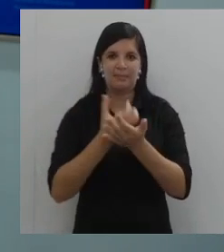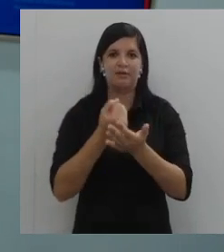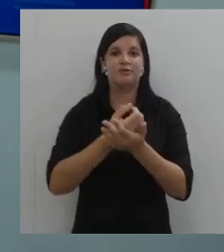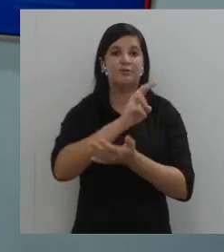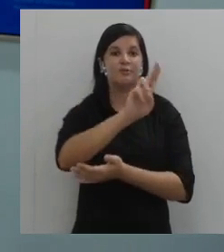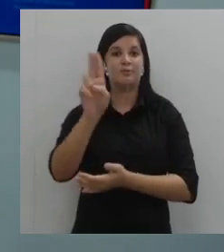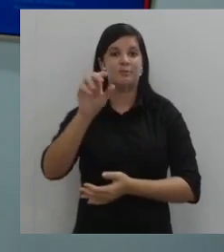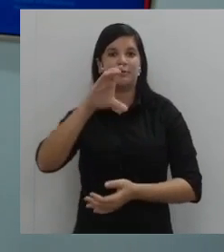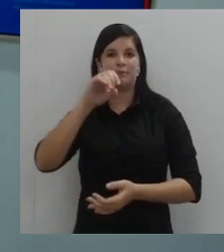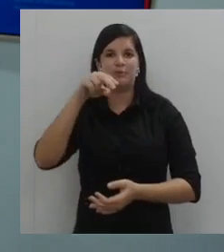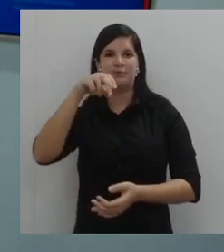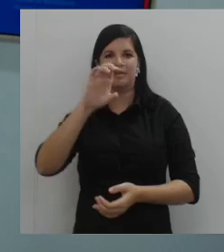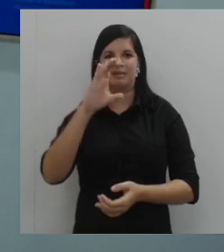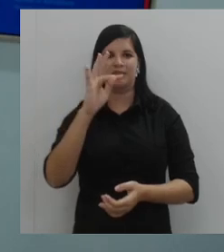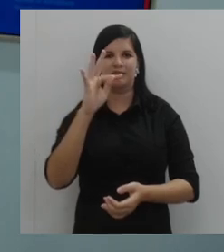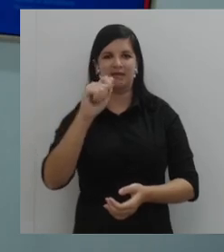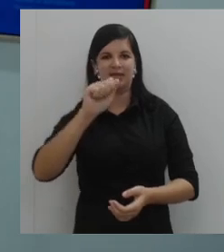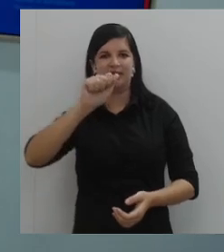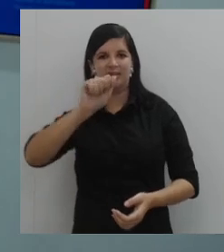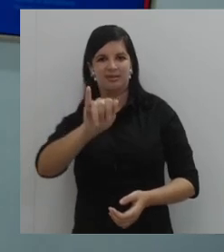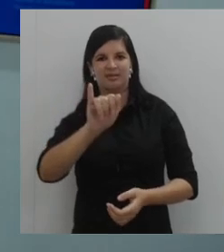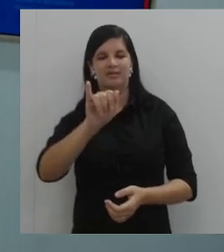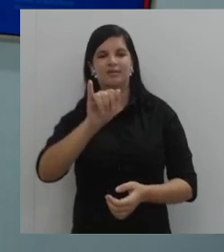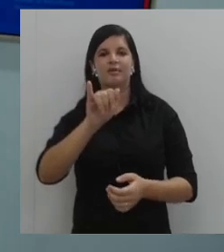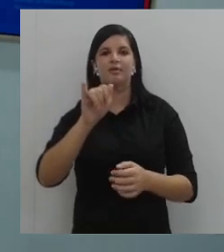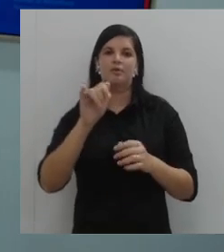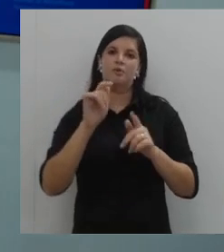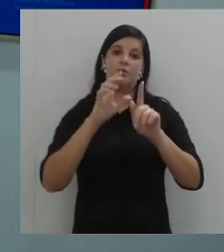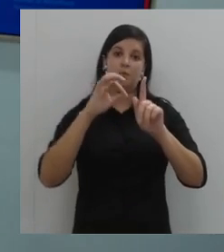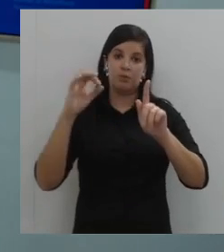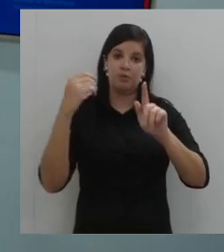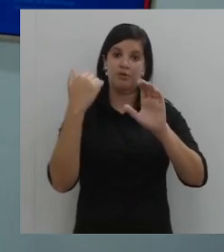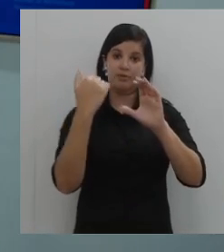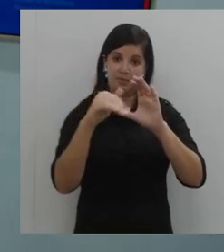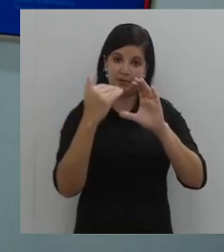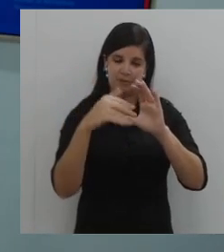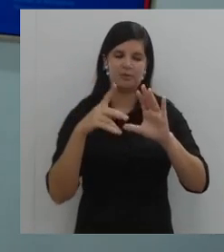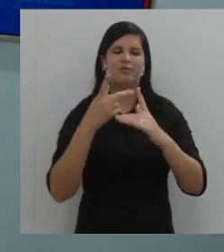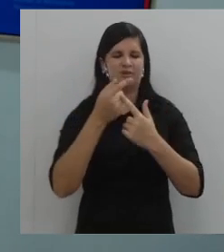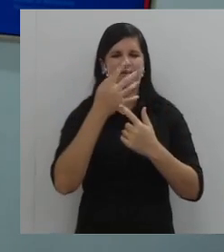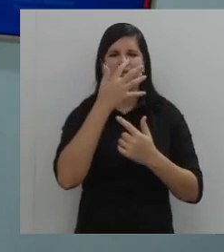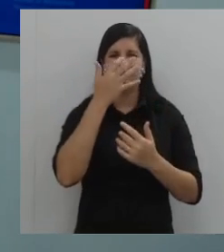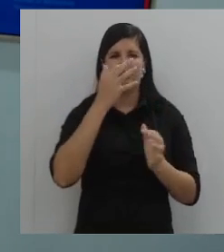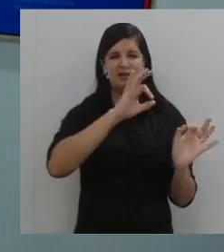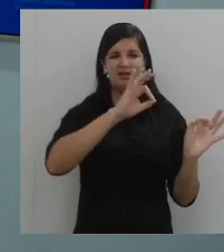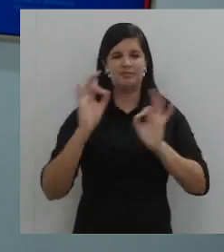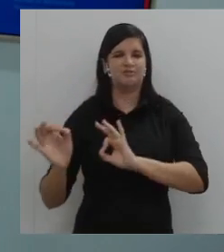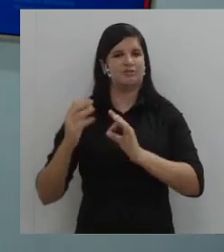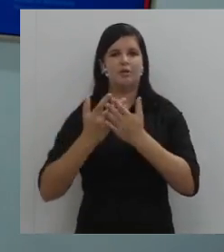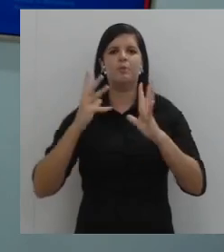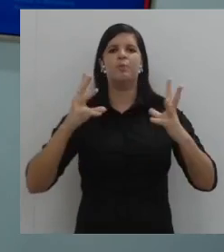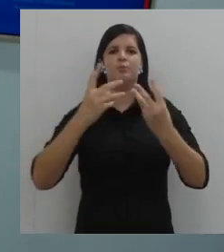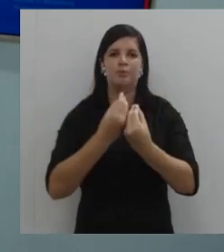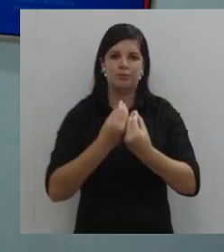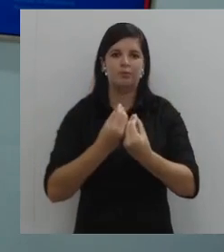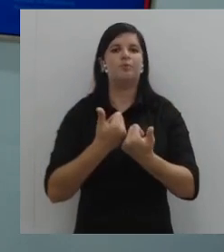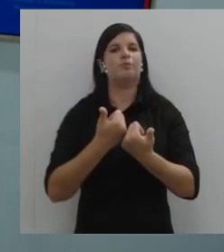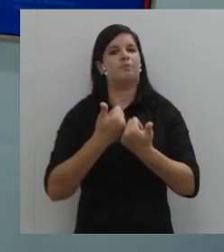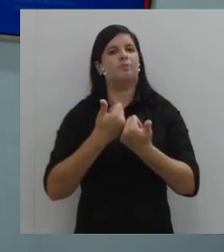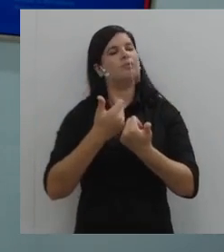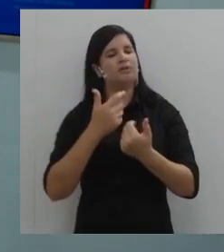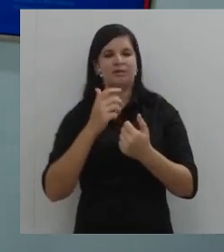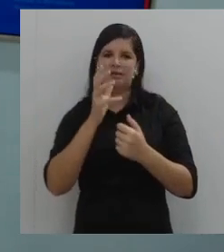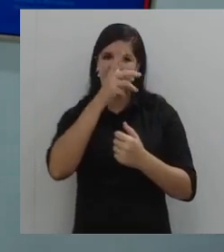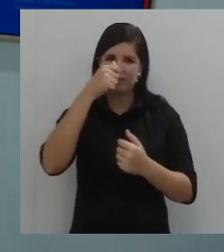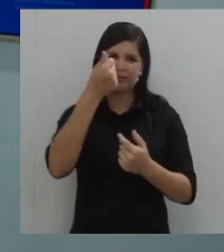aí, faz o login no Google com o e-mail do Conecta aí e você vai assistir a todas as aulas do EducaPE ao vivo e gravada,